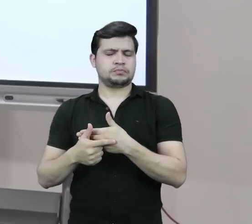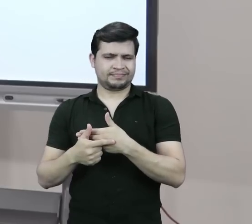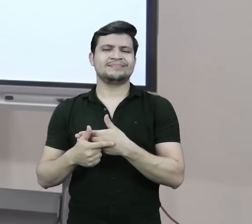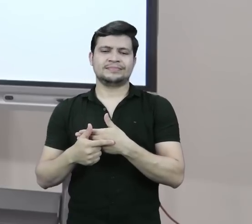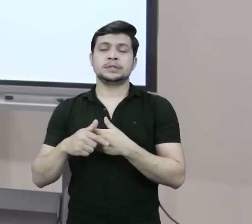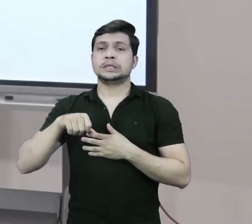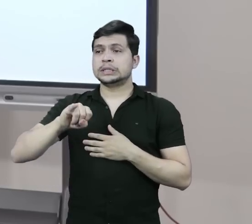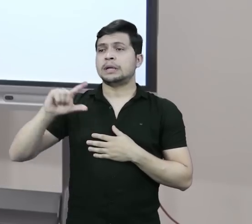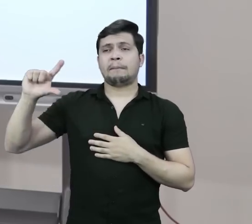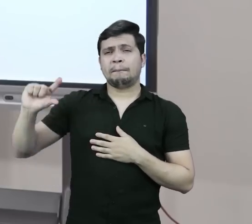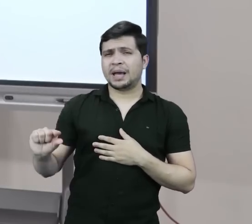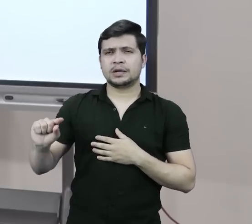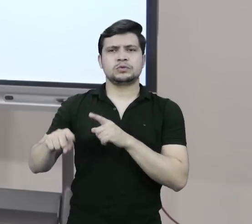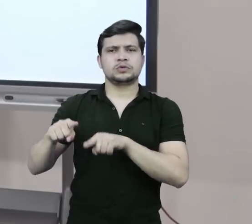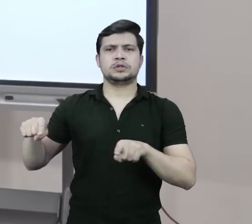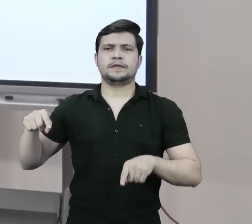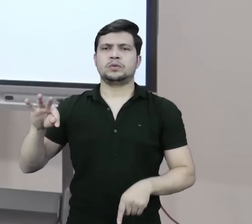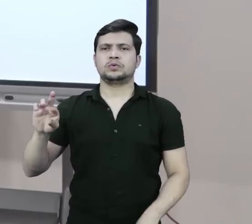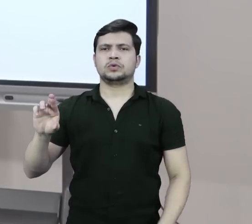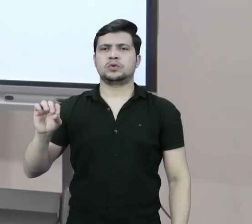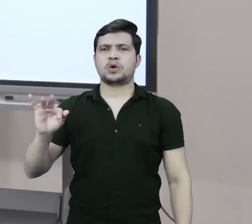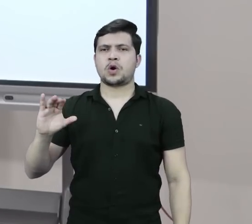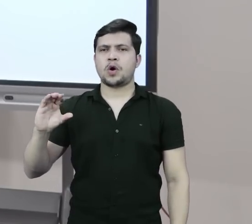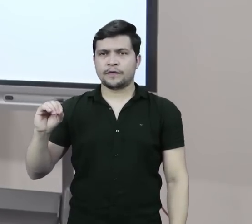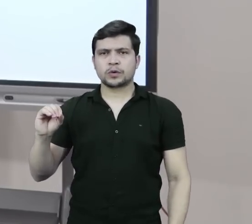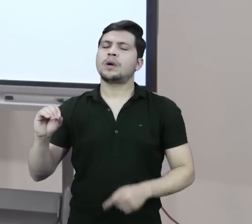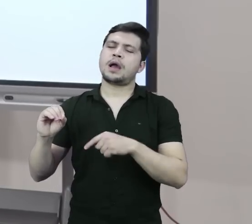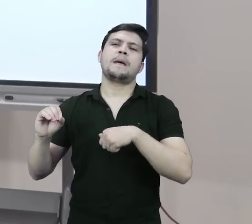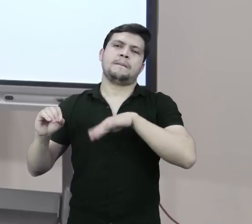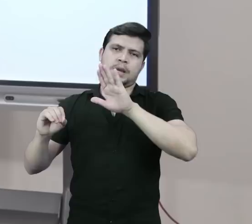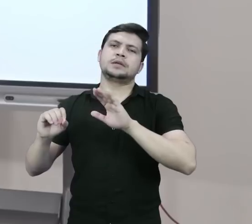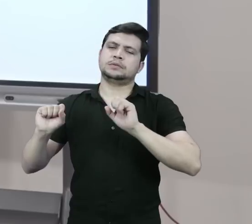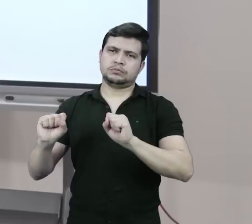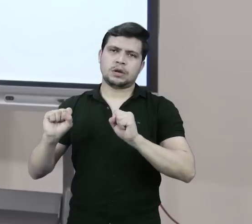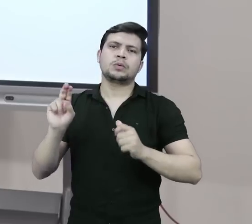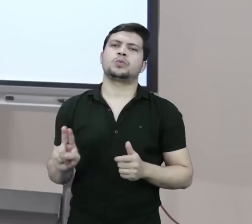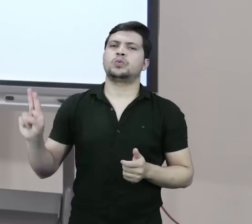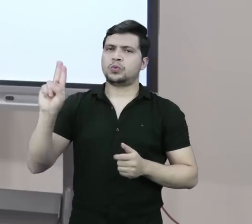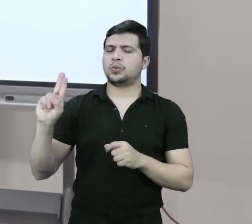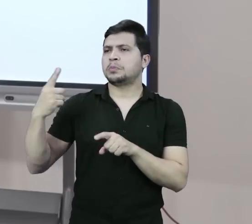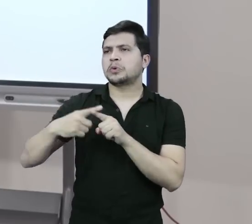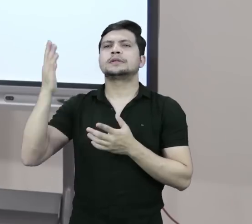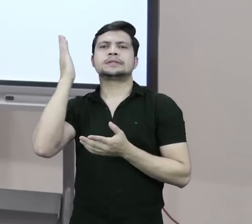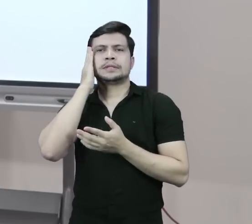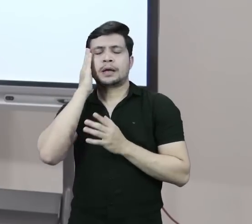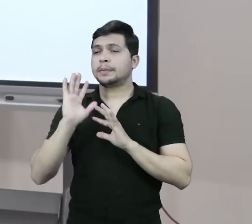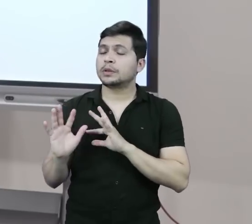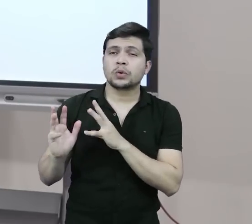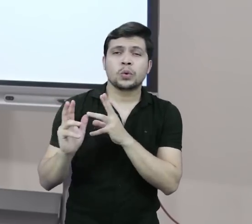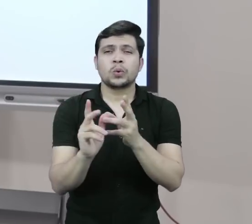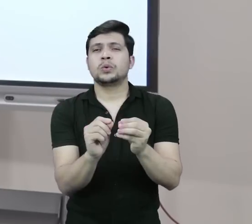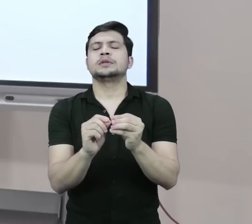Quanto mais baixo o nível trófico do organismo, maior é a sua utilidade, pois pressupõe-se que toda a cadeia trófica